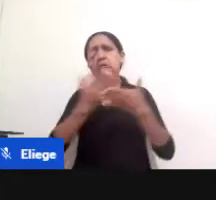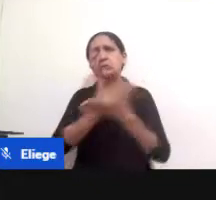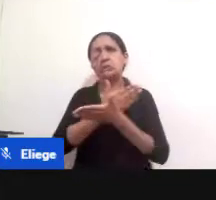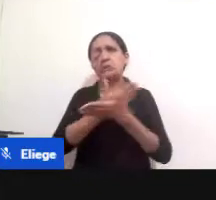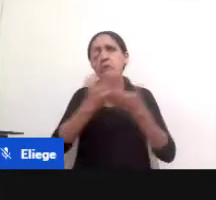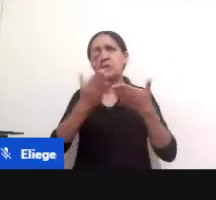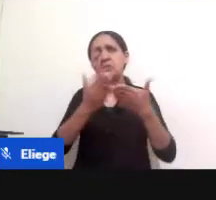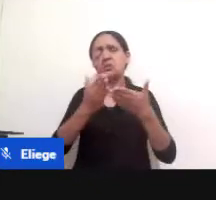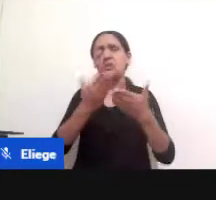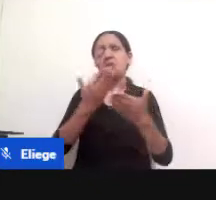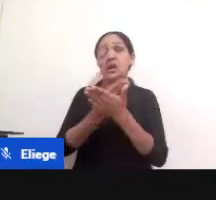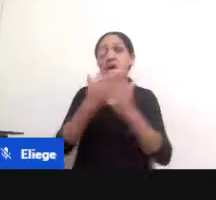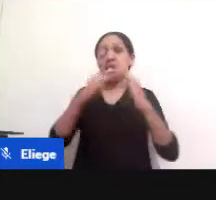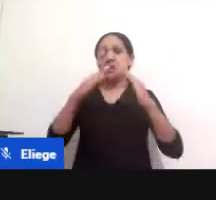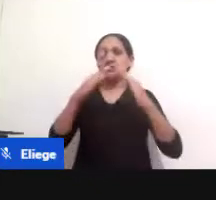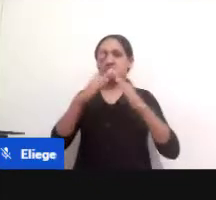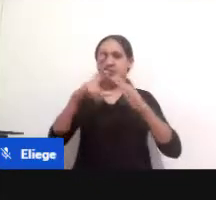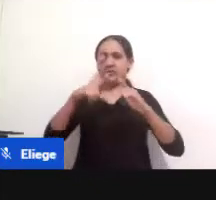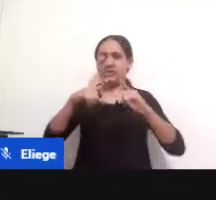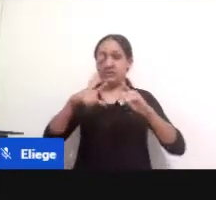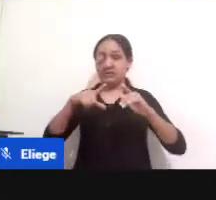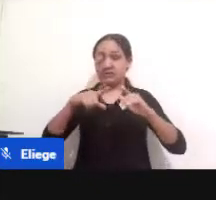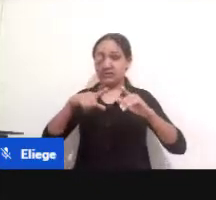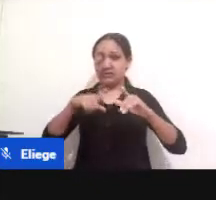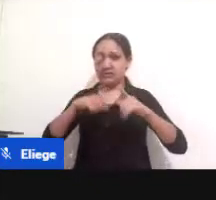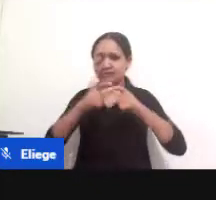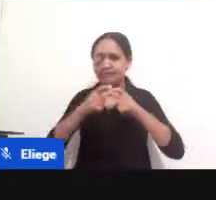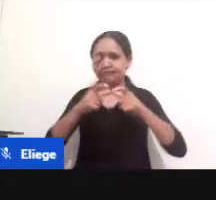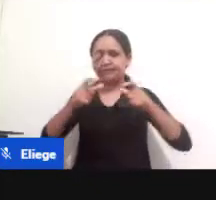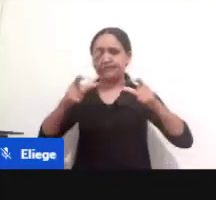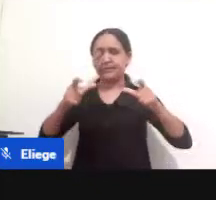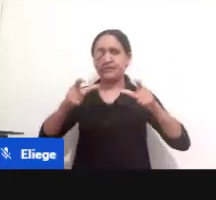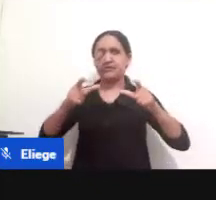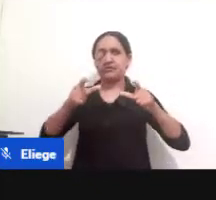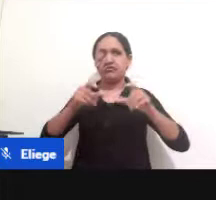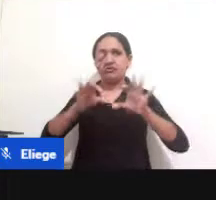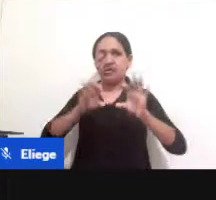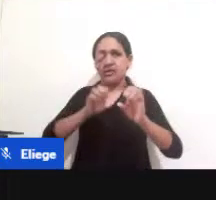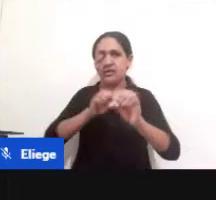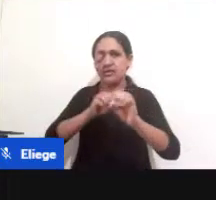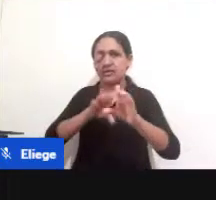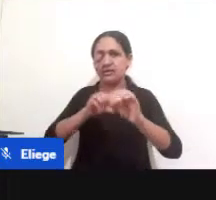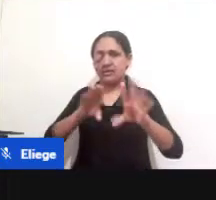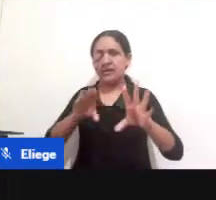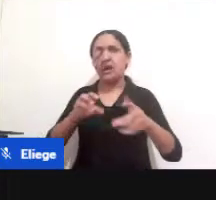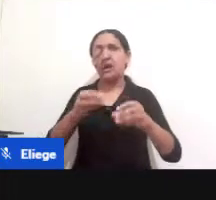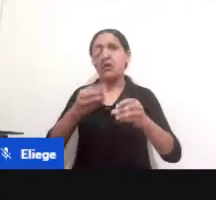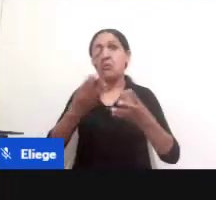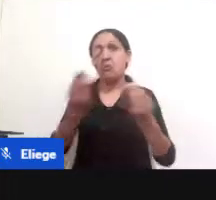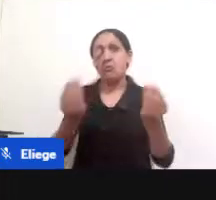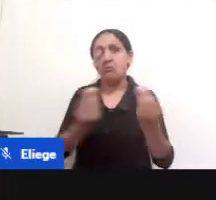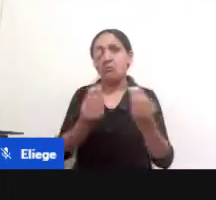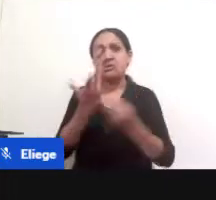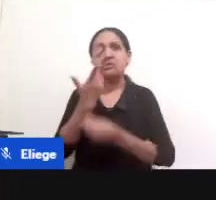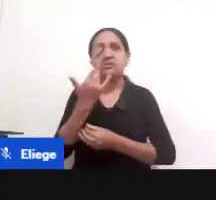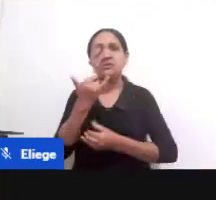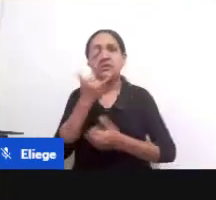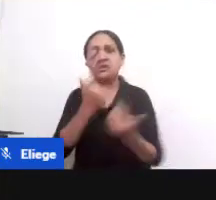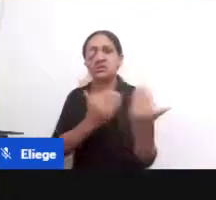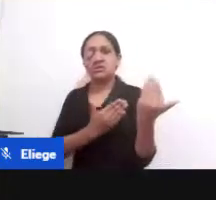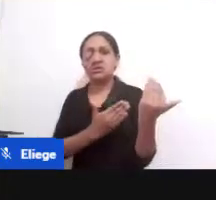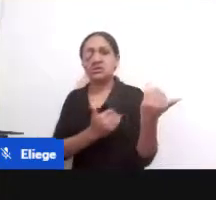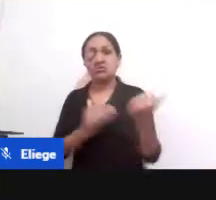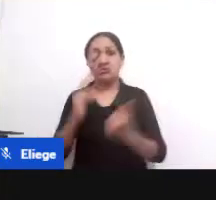teve essa ampliação do trabalho e que muitas crianças, jovens e adultos puderam frequentar